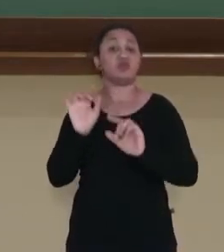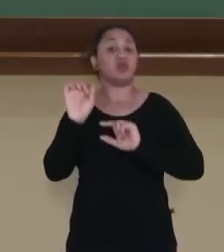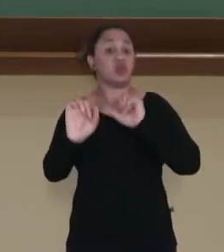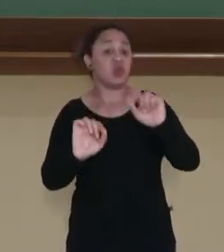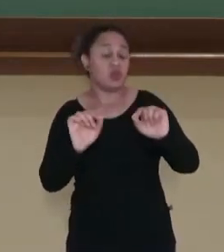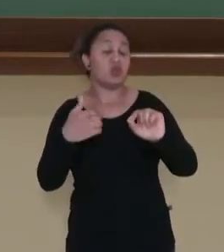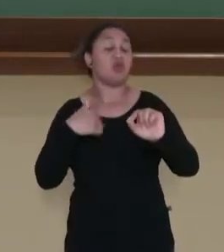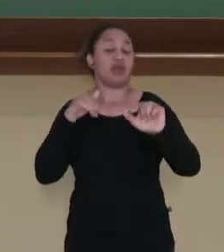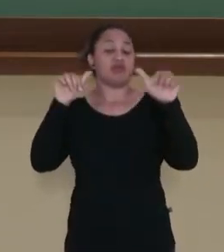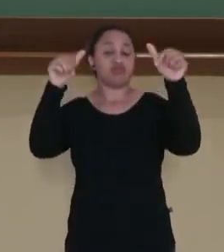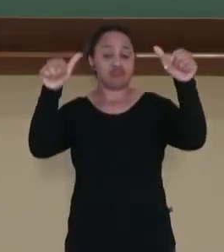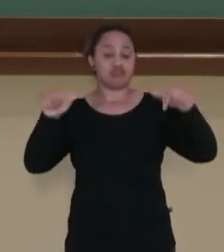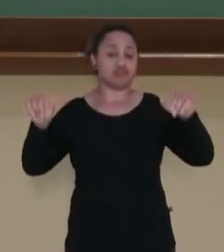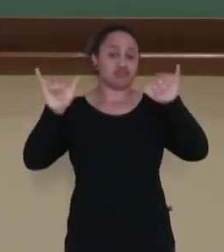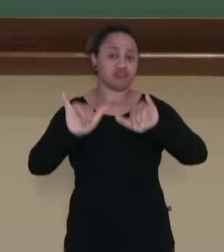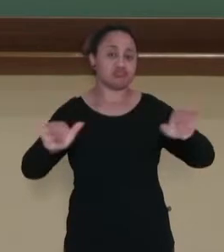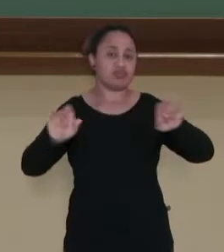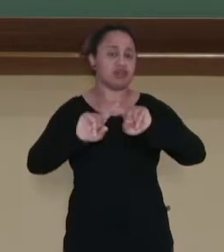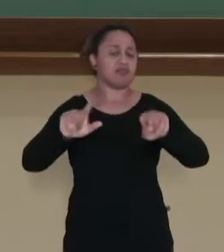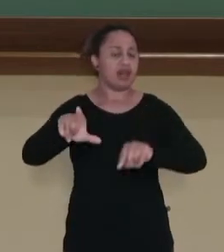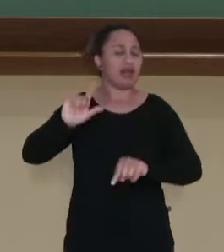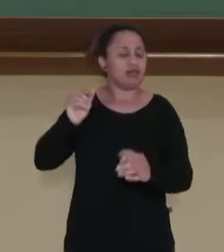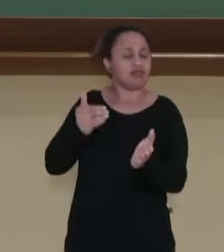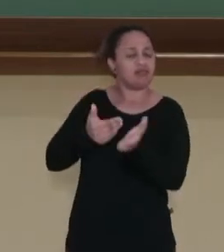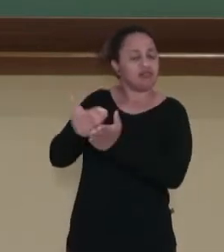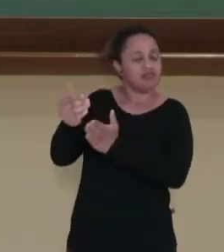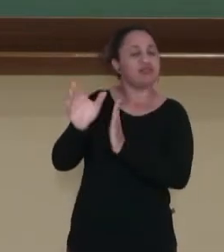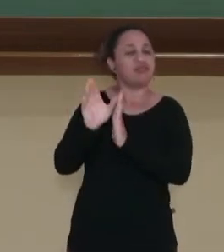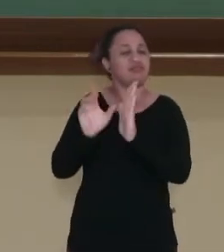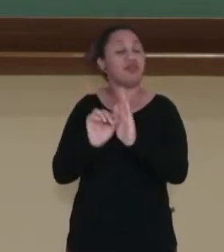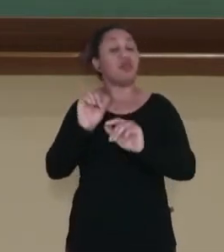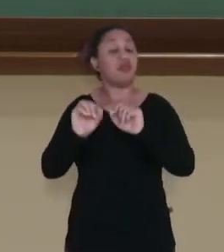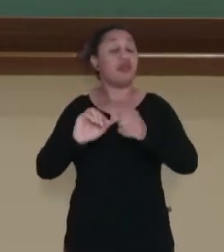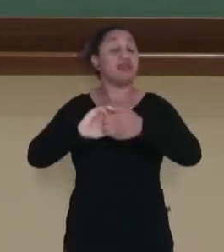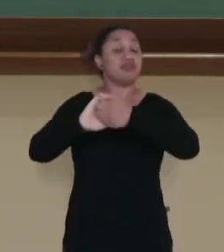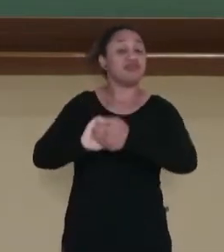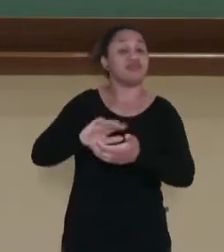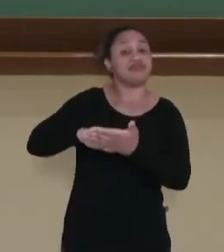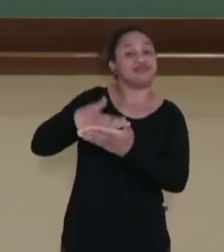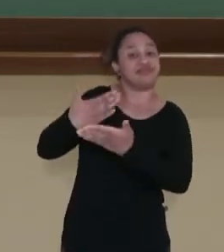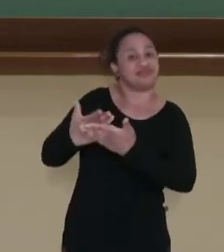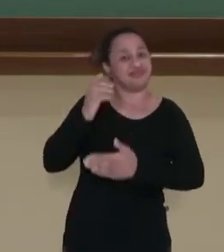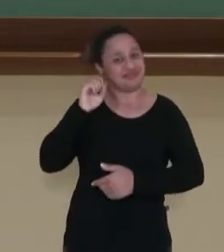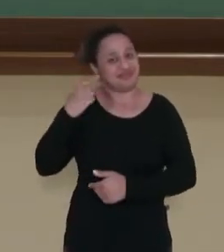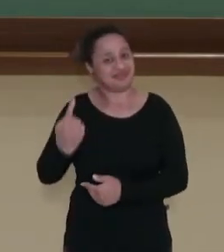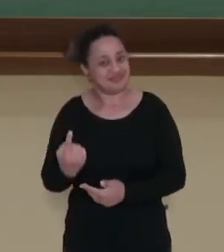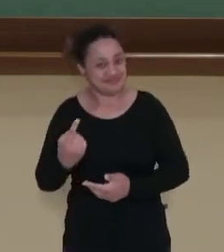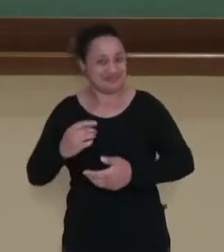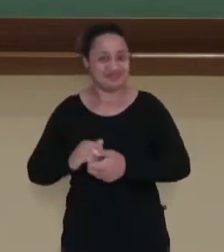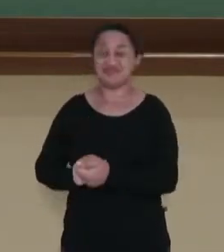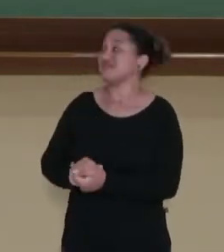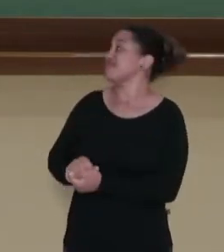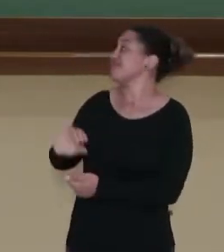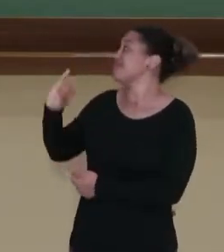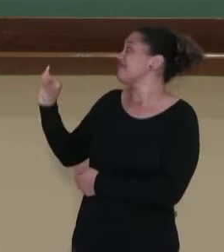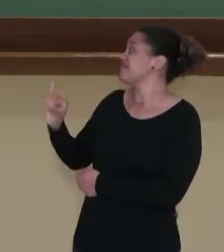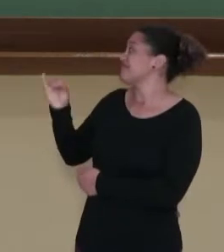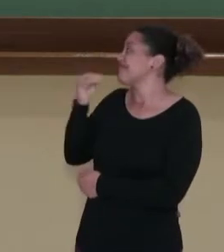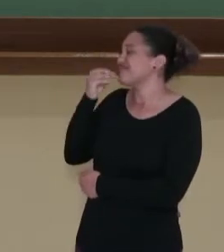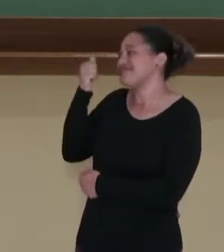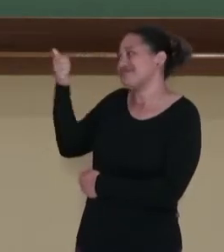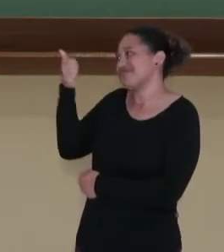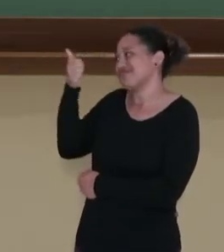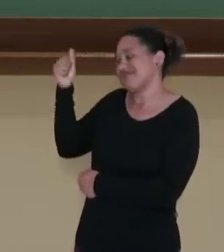o cartaz de campanha. Mas antes de irmos aos conteúdos, vamos cumprimentar nossa intérprete Jéssica. Oi, Jéssica,